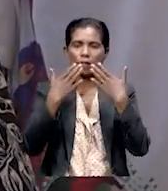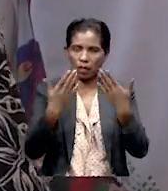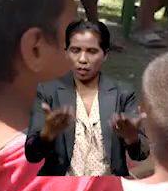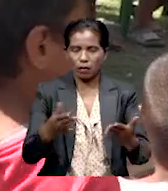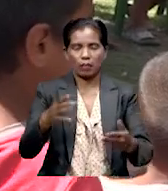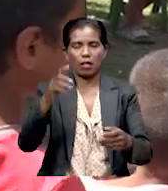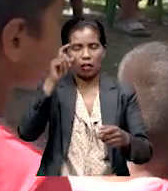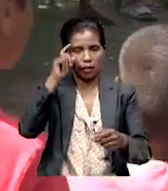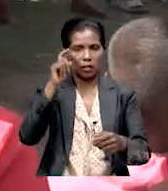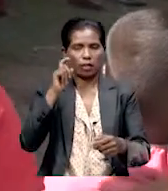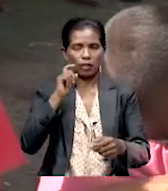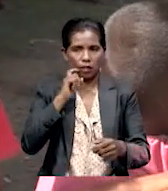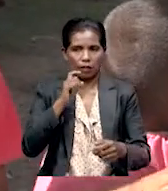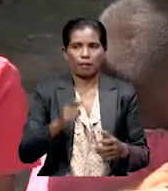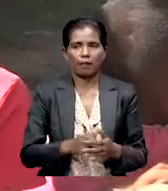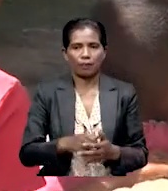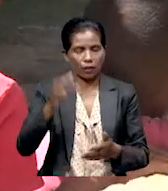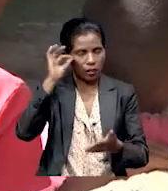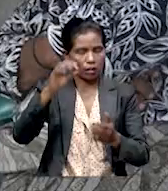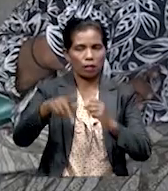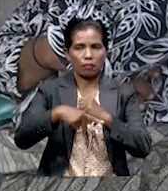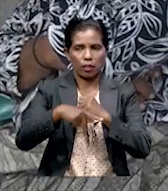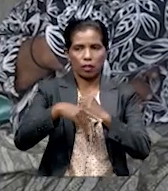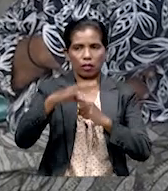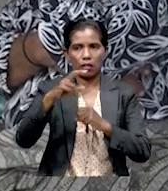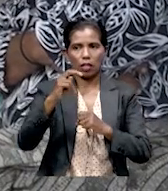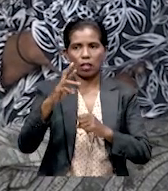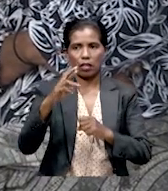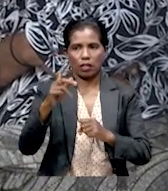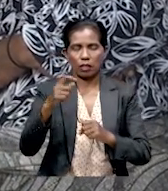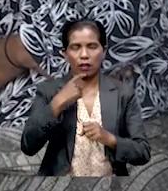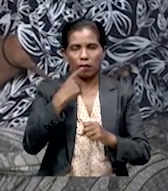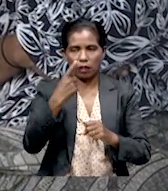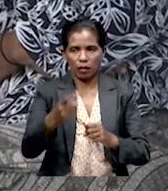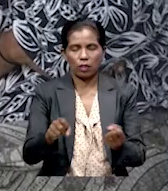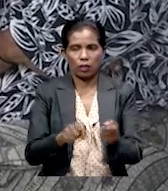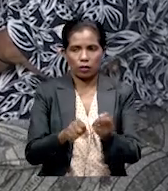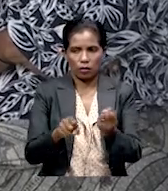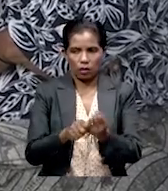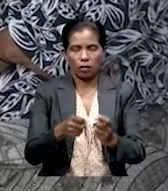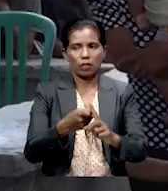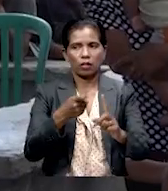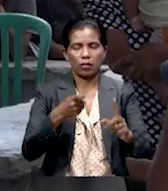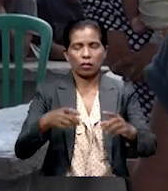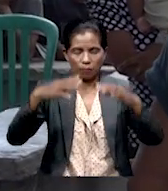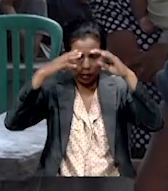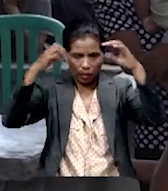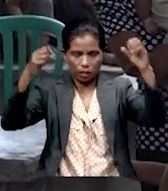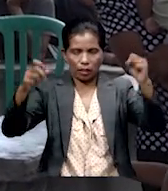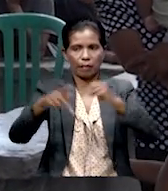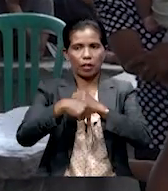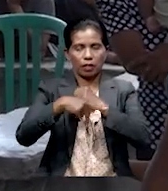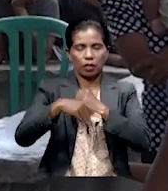bonana. Secretário geral Partido CNRT Francisco Calvo Adelay Hateten apoio ne be mai ne husi presidente Partido